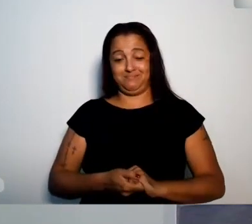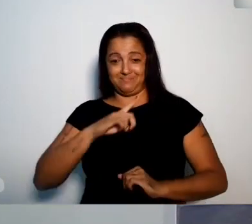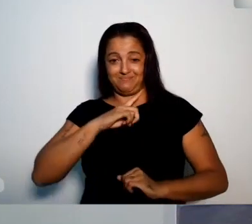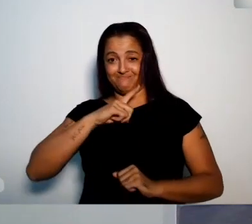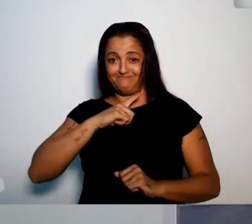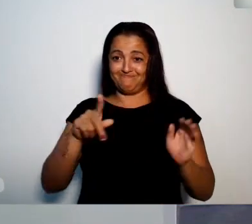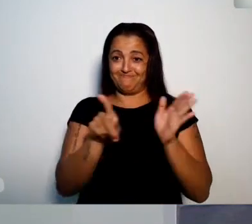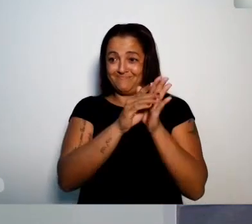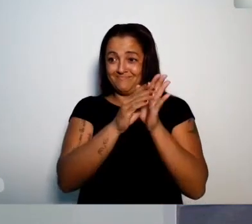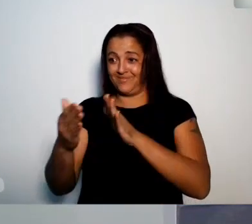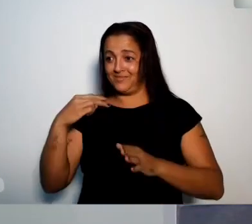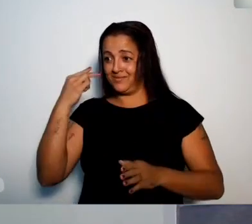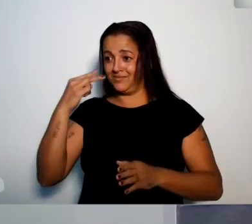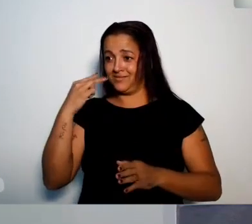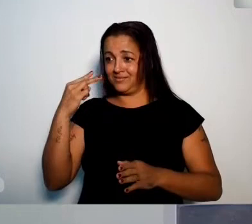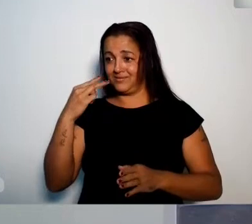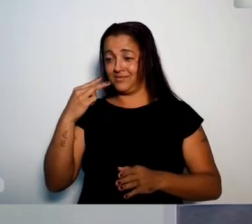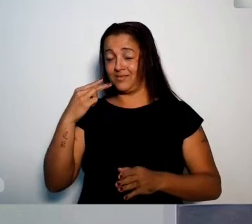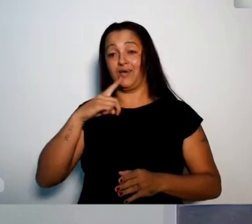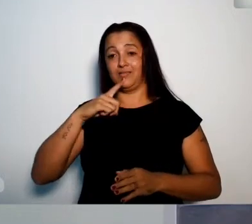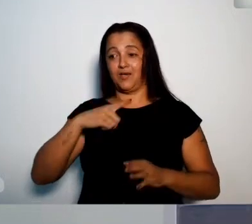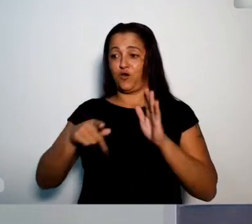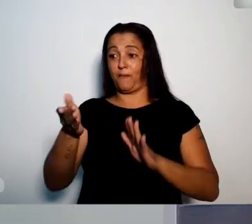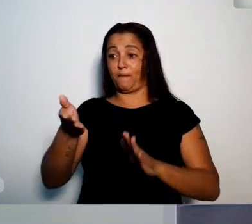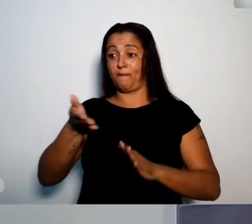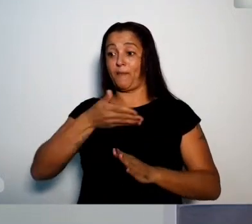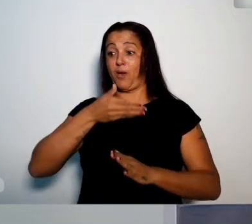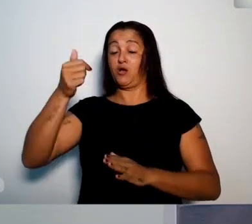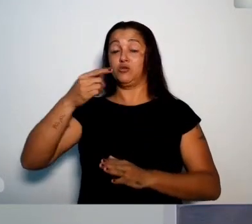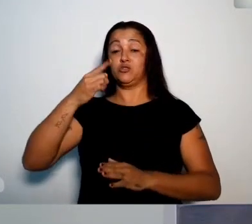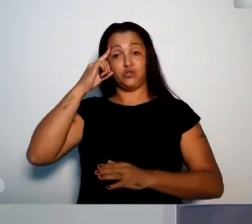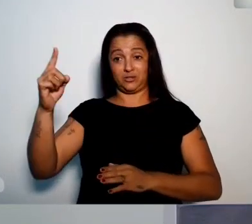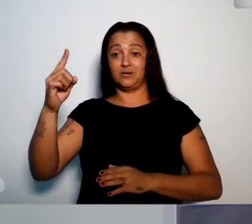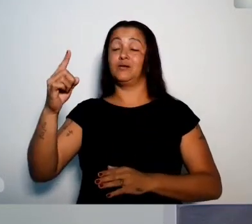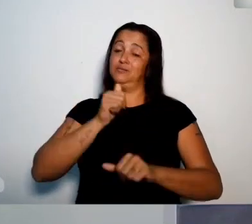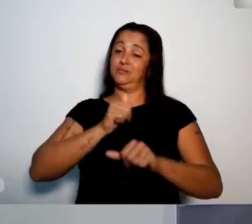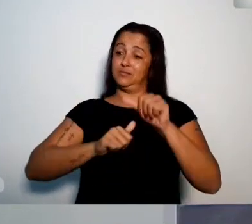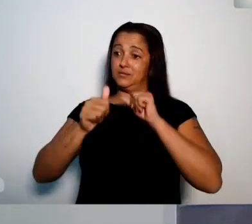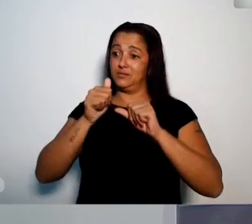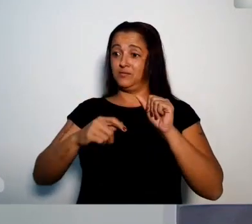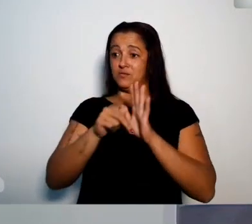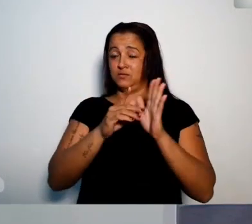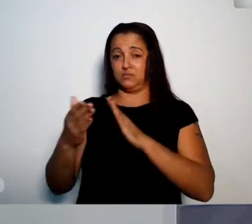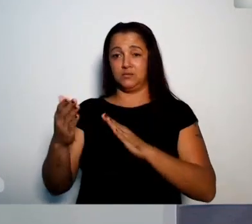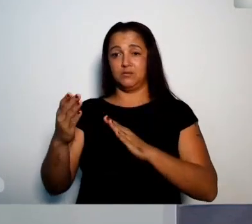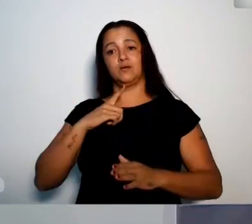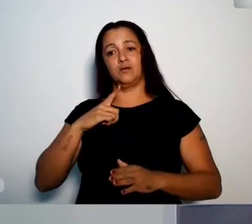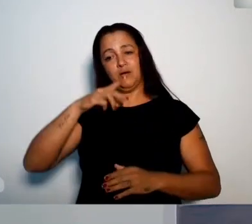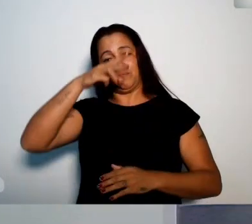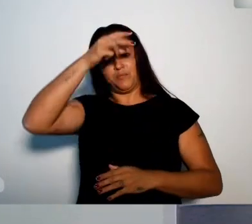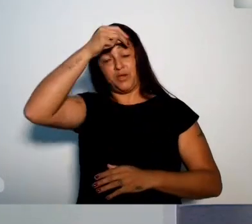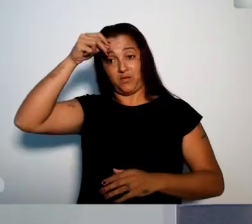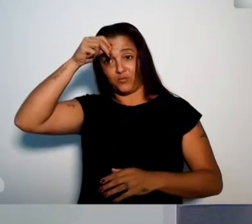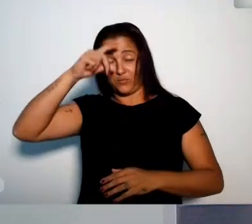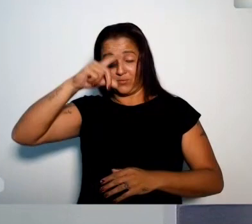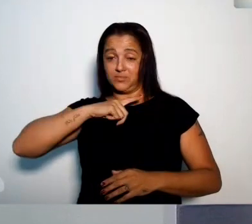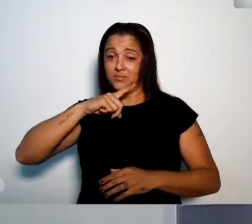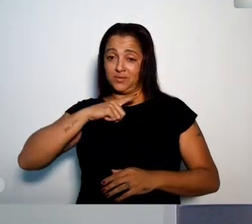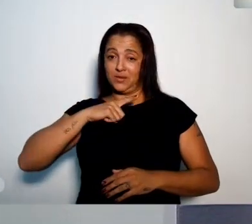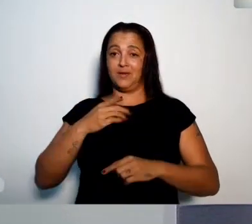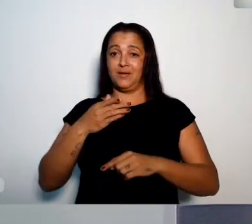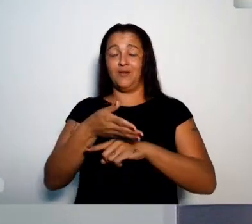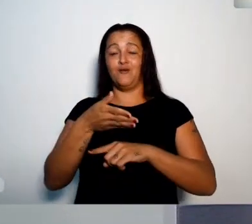luta por melhores dias da nossa cidade. Agradecer ao nosso prefeito e todo o poder executivo